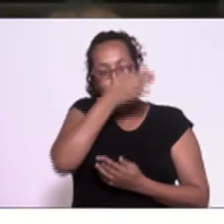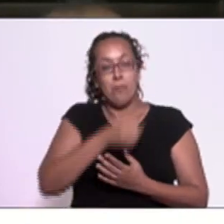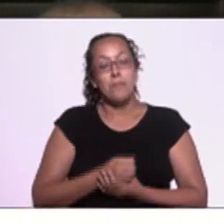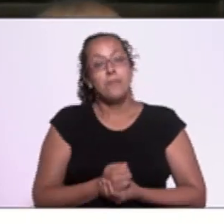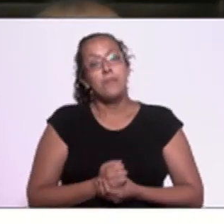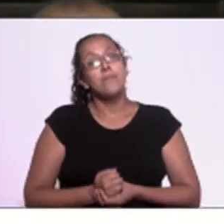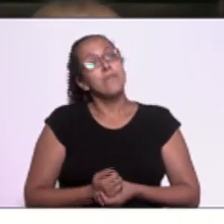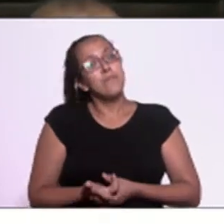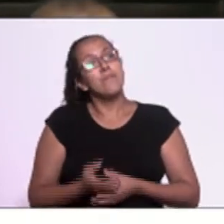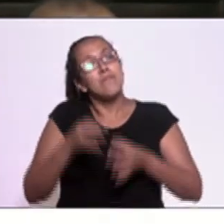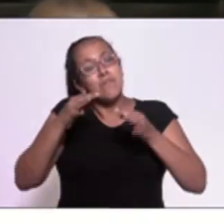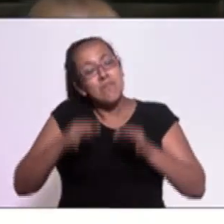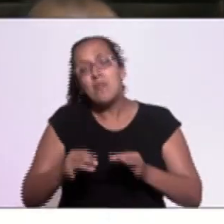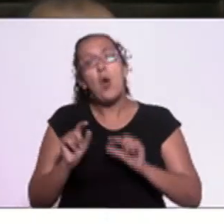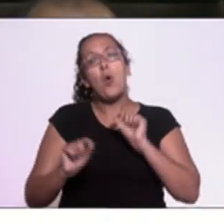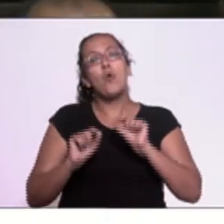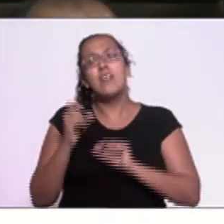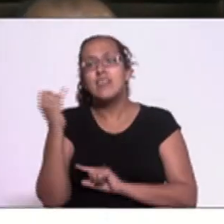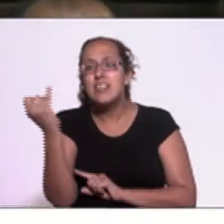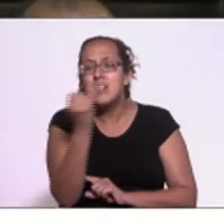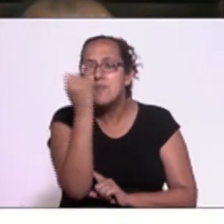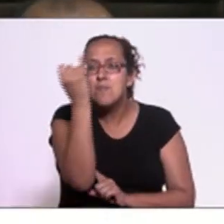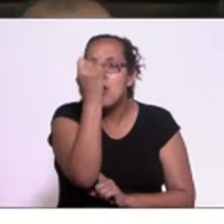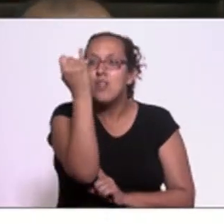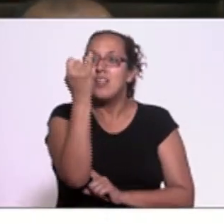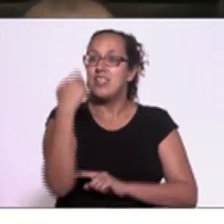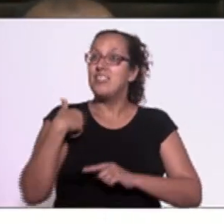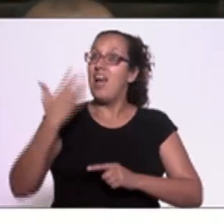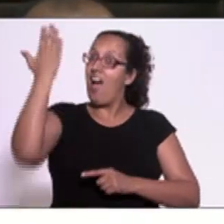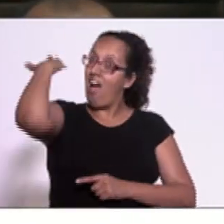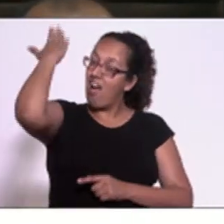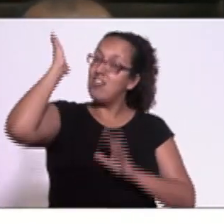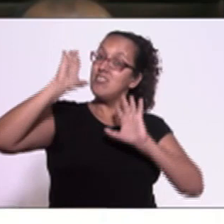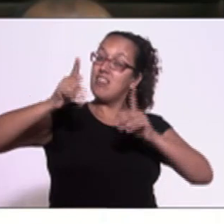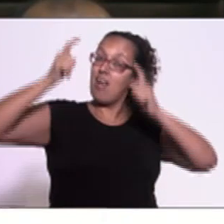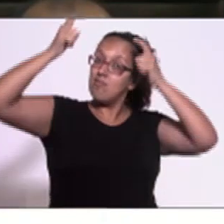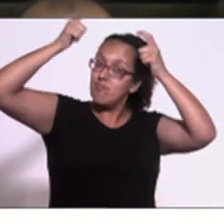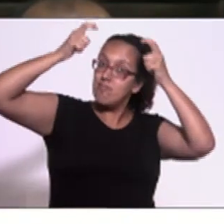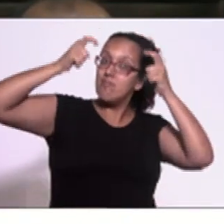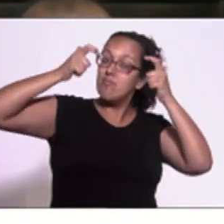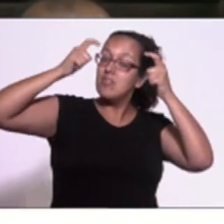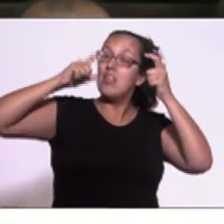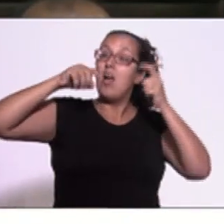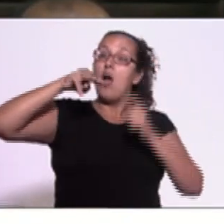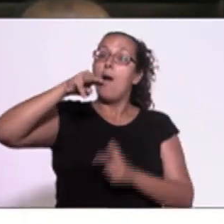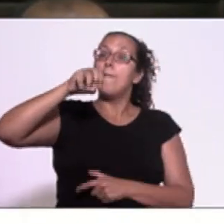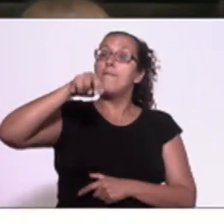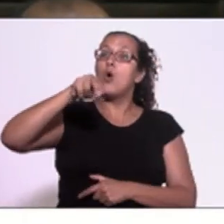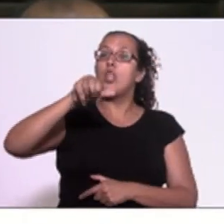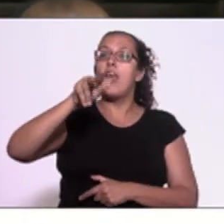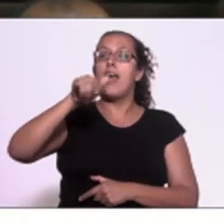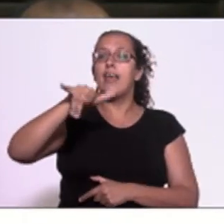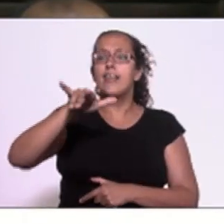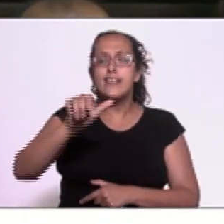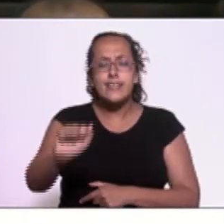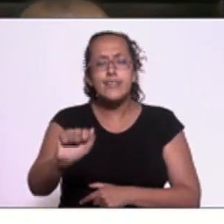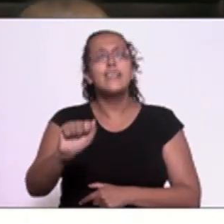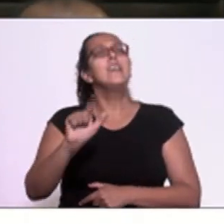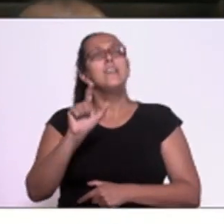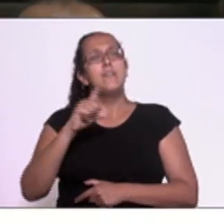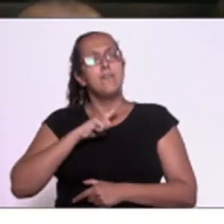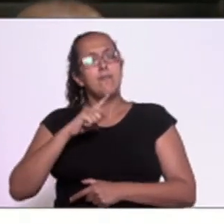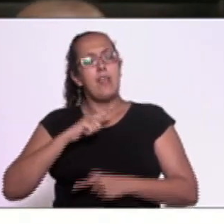reconhecer a importância da nossa monarquia, ao desempenhar considerável papel na difícil tarefa de